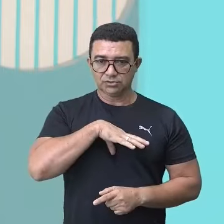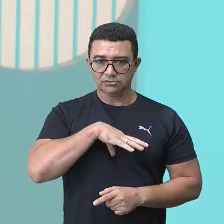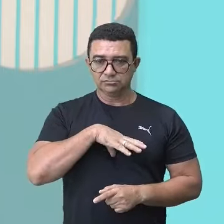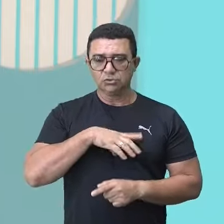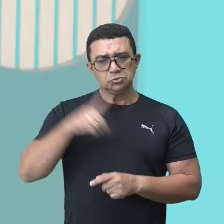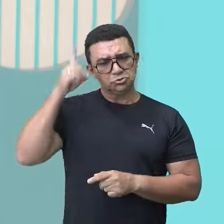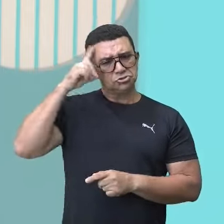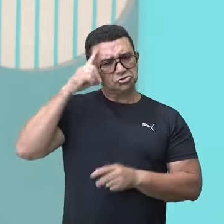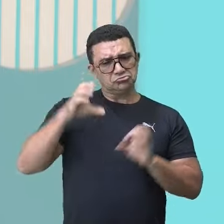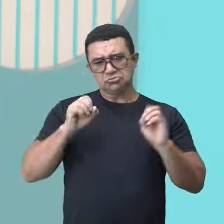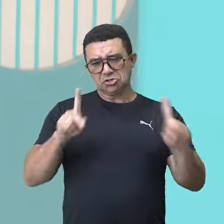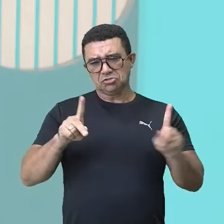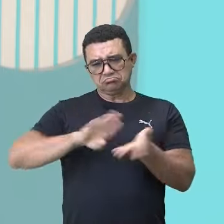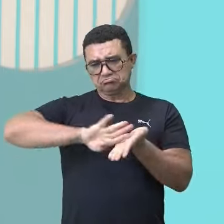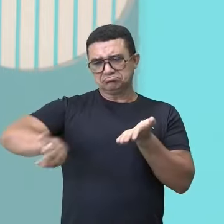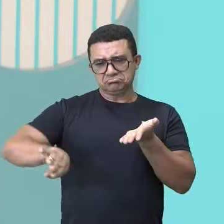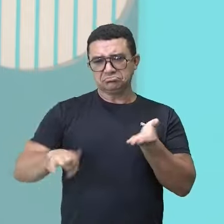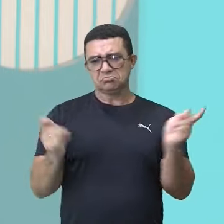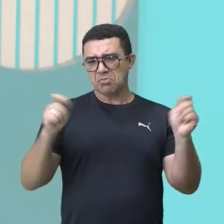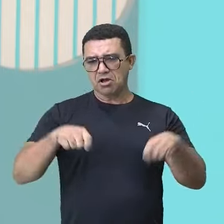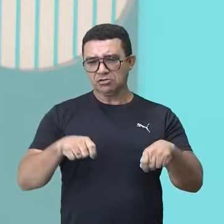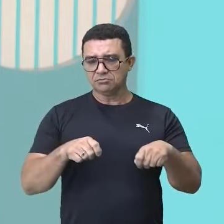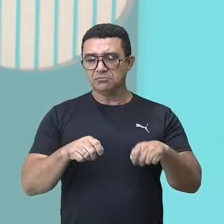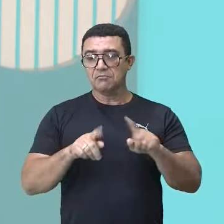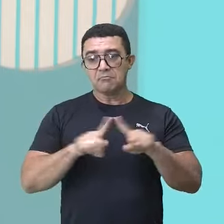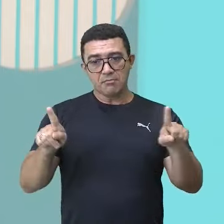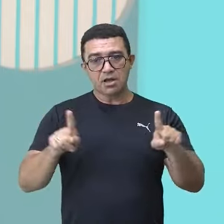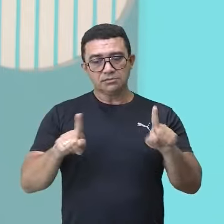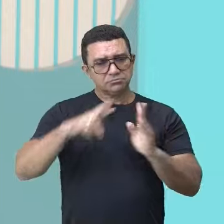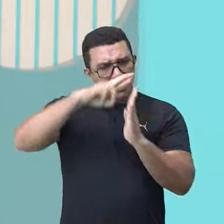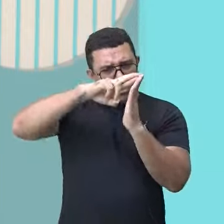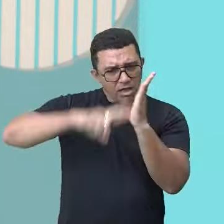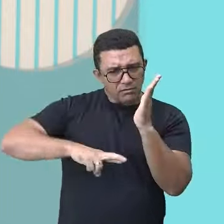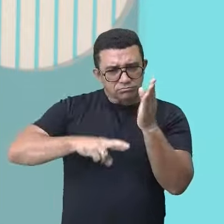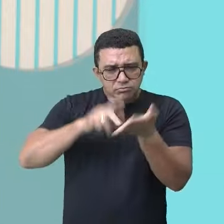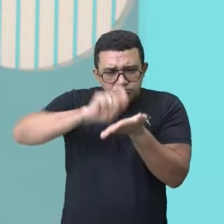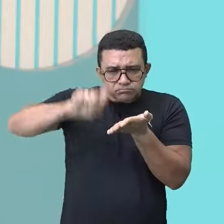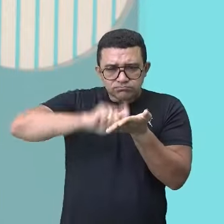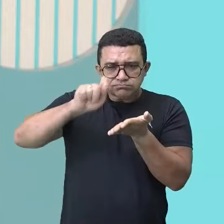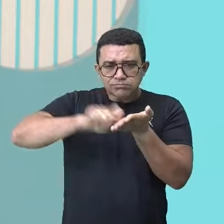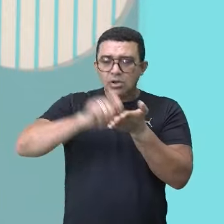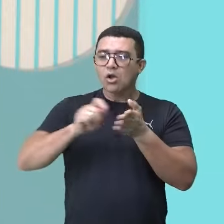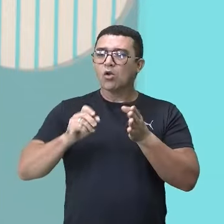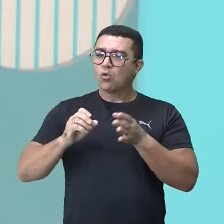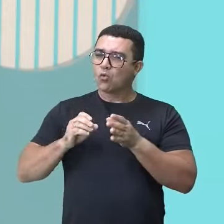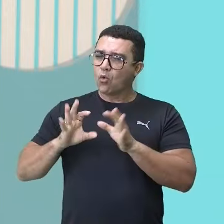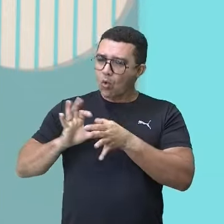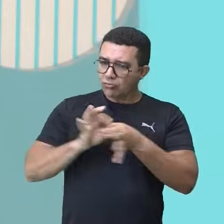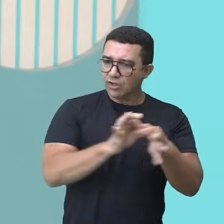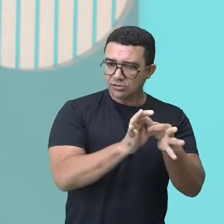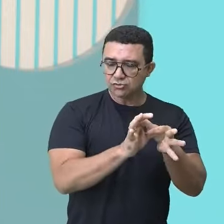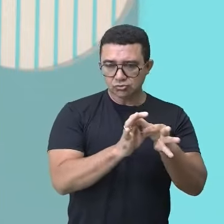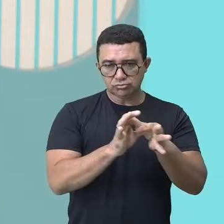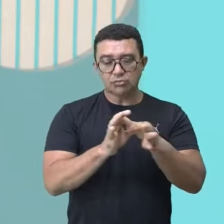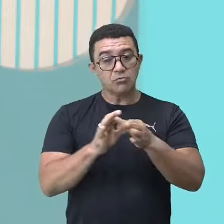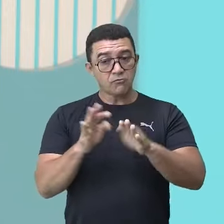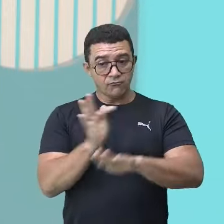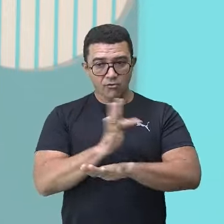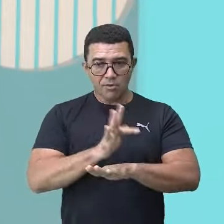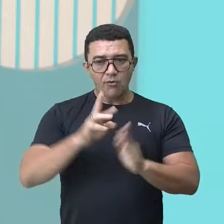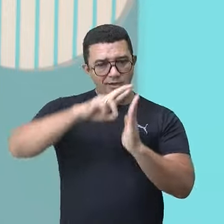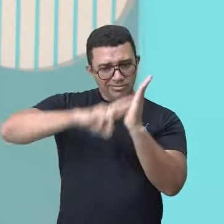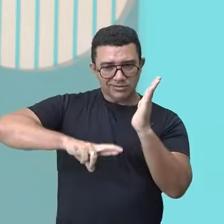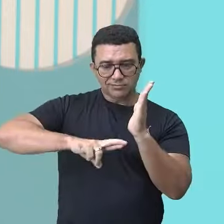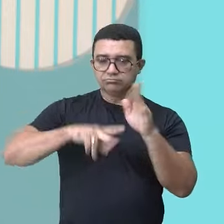dia a dia OK você fala do jeito que você acha que deve falar ali mas quando você está em contextos mais formais é o caso da redação